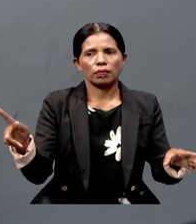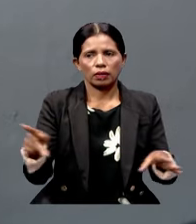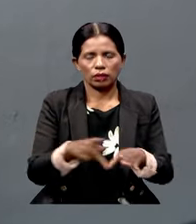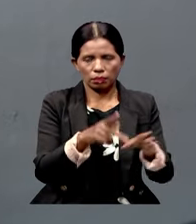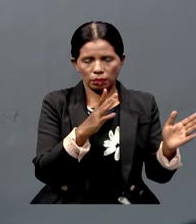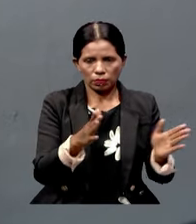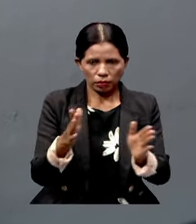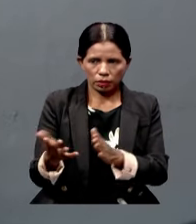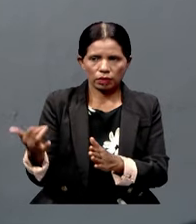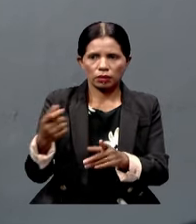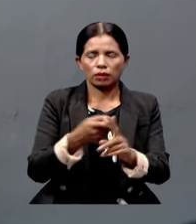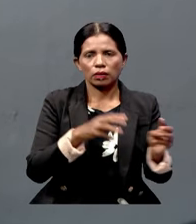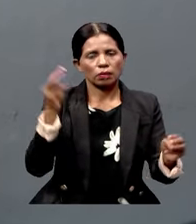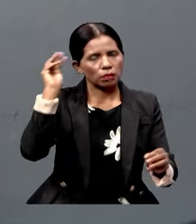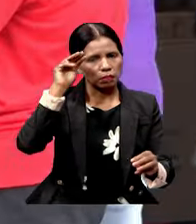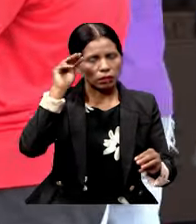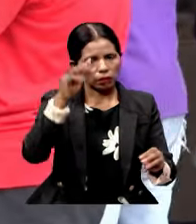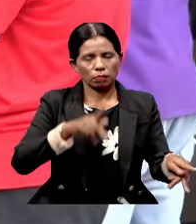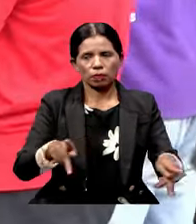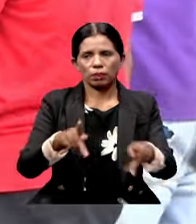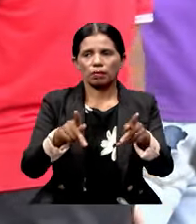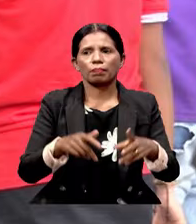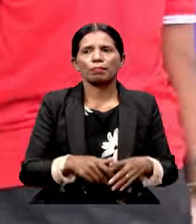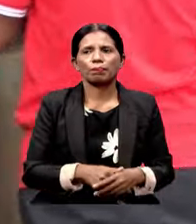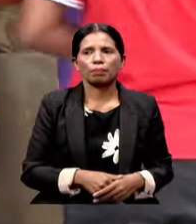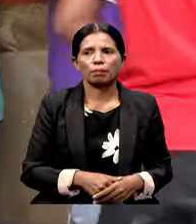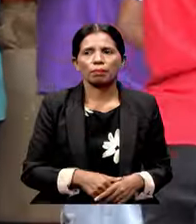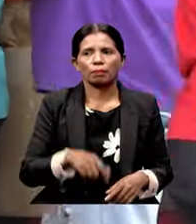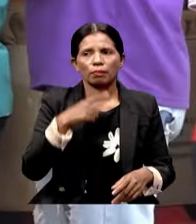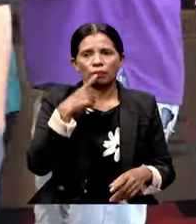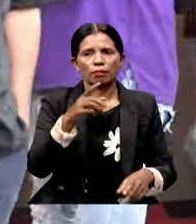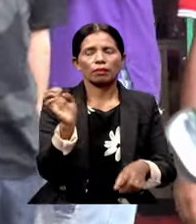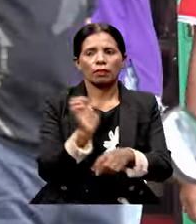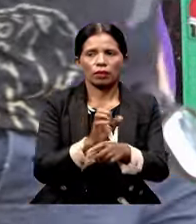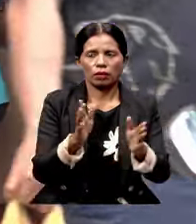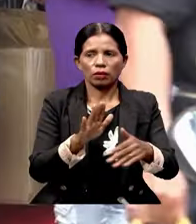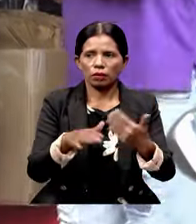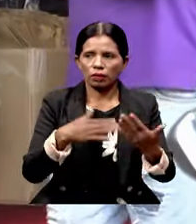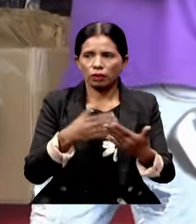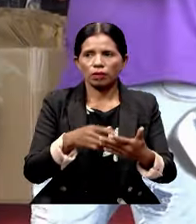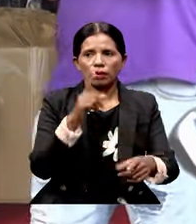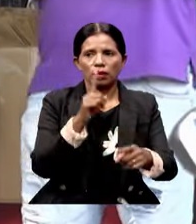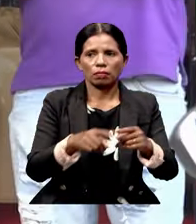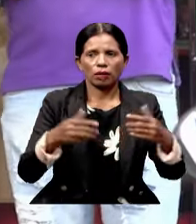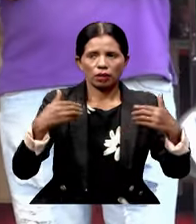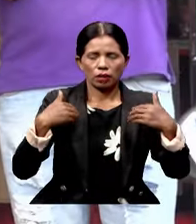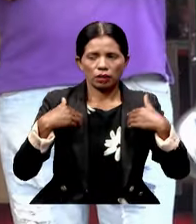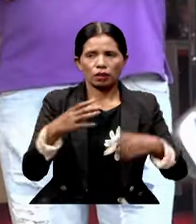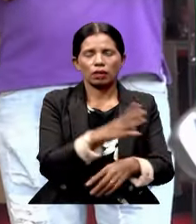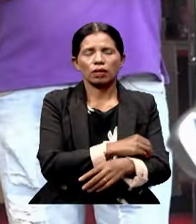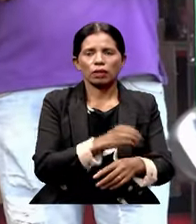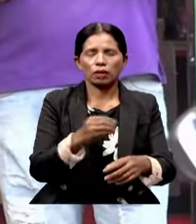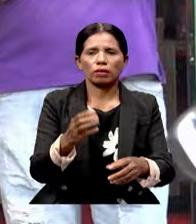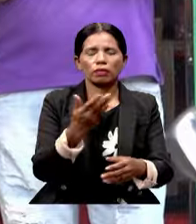sira, proses krimi ini bahan ministeri pulih berat dalam proses ini. Armindo Gonçalves apela bahwa operador ekonomi kehotu, atau label hamosu manipulasaun presus